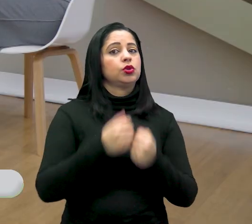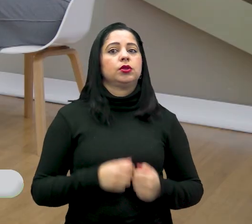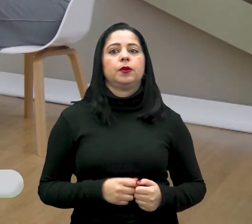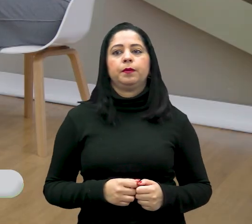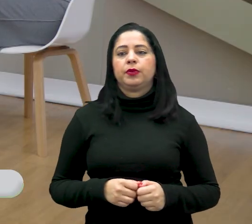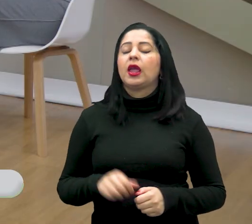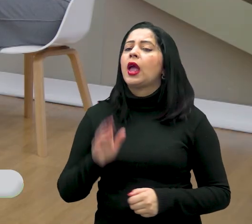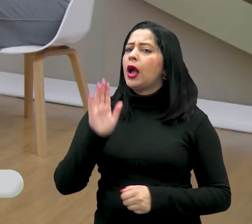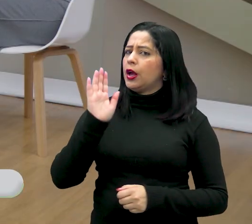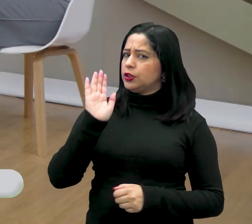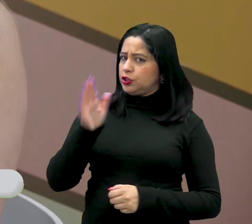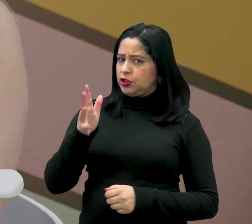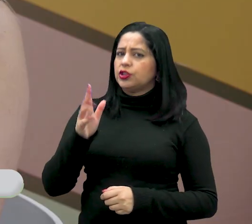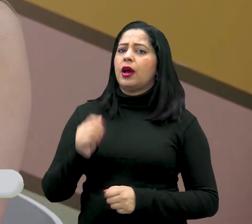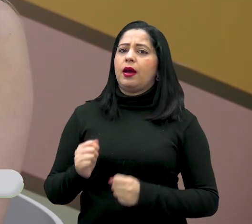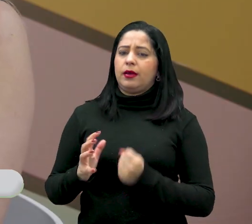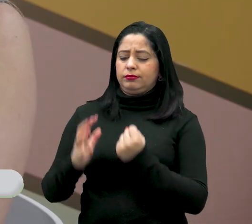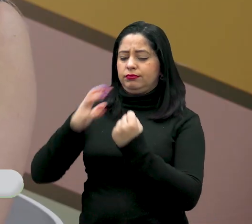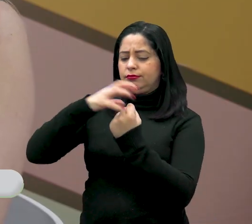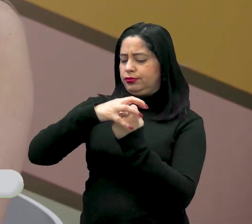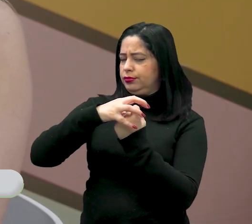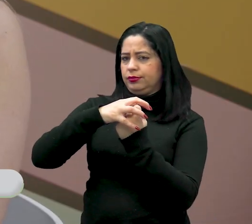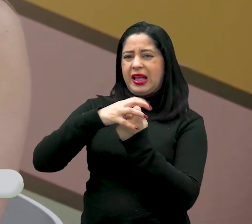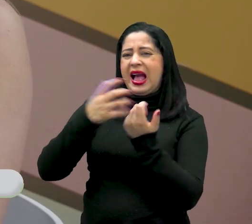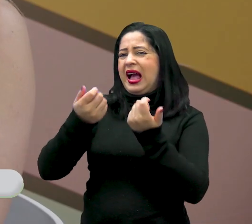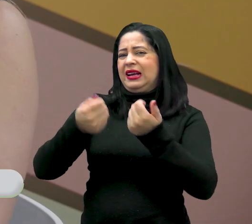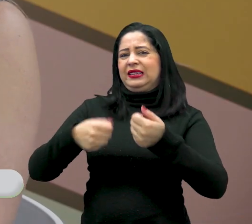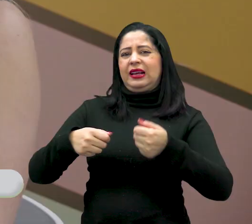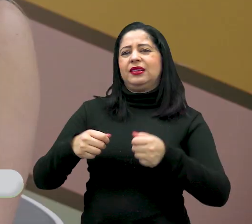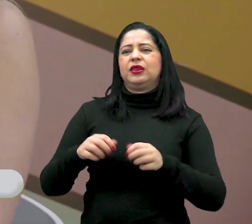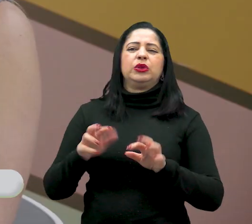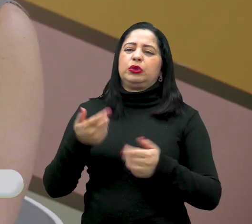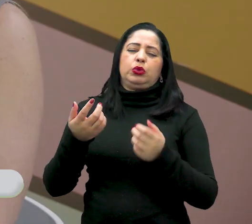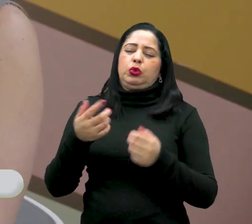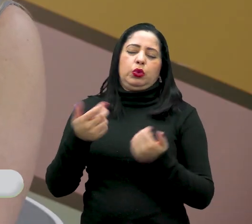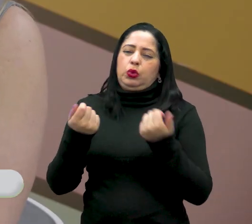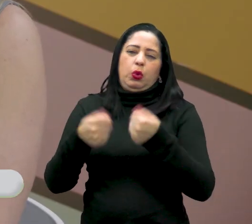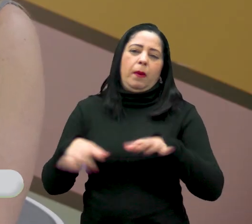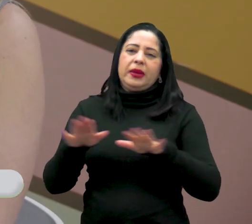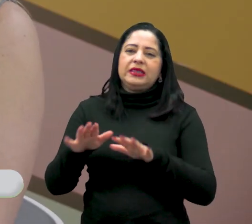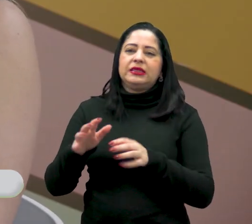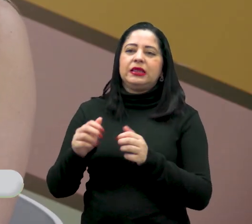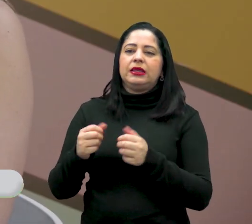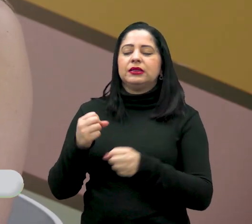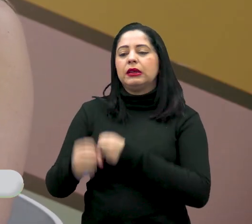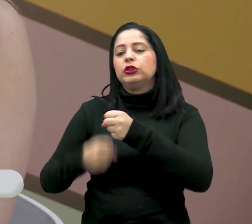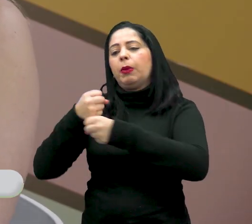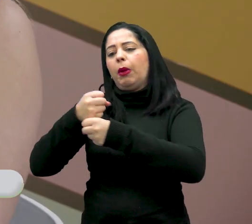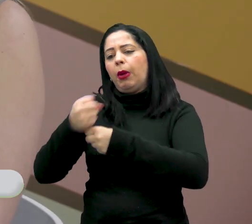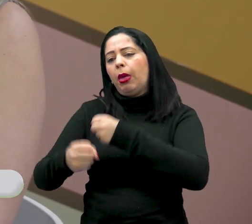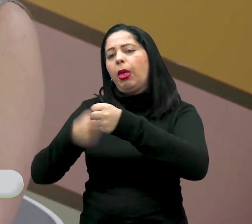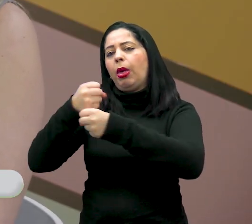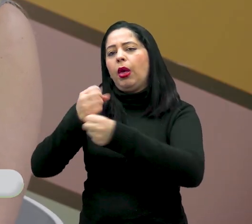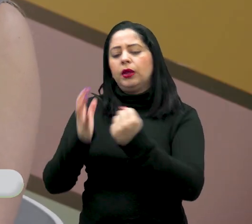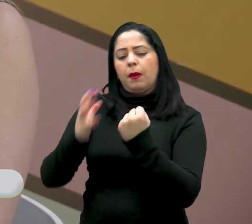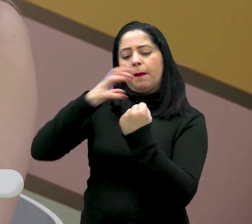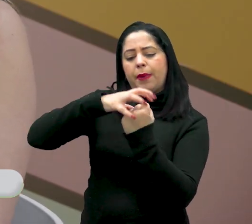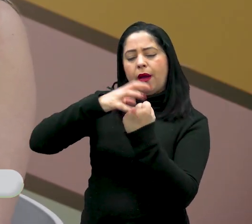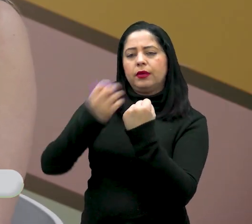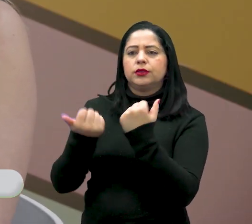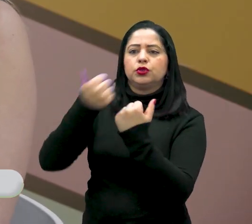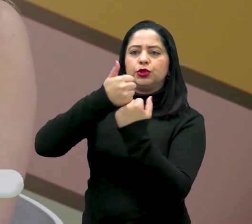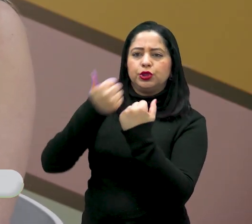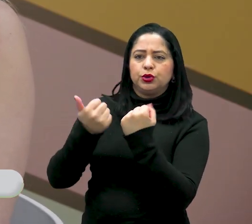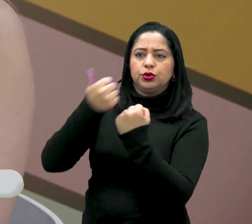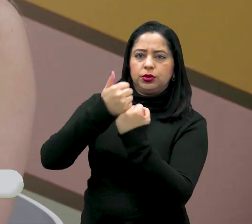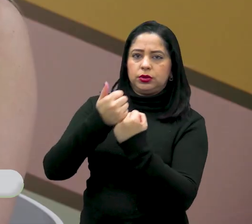a evolução dessas próteses também, então não tem aquela coisa de necessariamente a cada tantos anos precisa ser trocado. Precisa fazer o acompanhamento